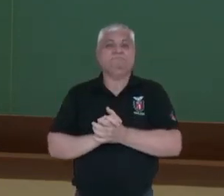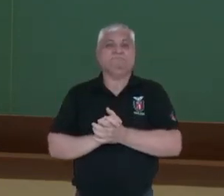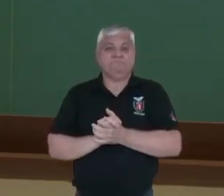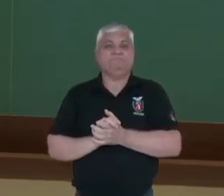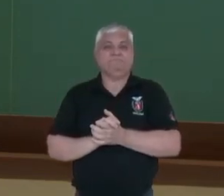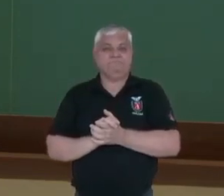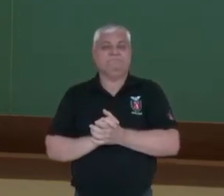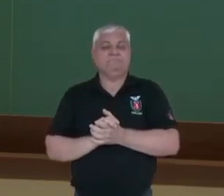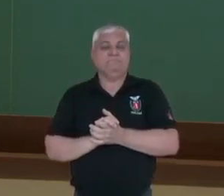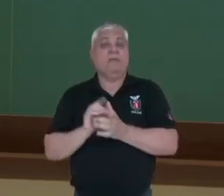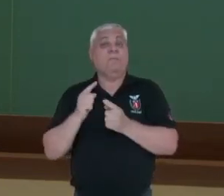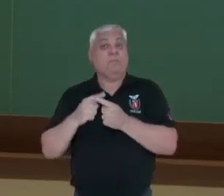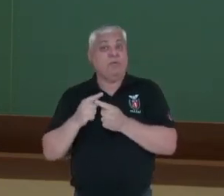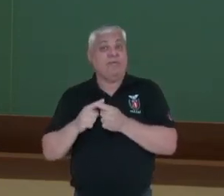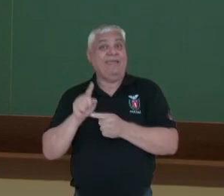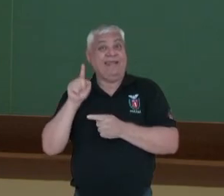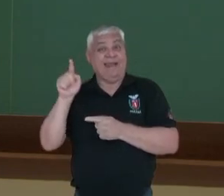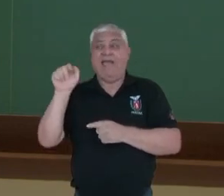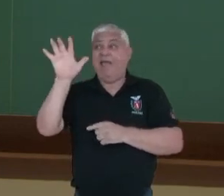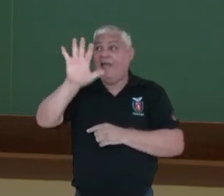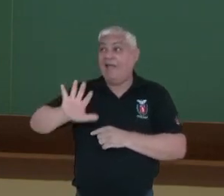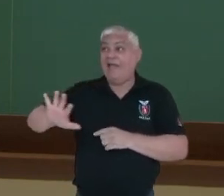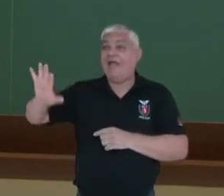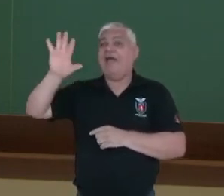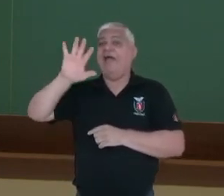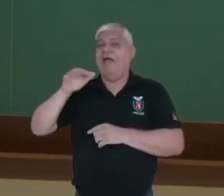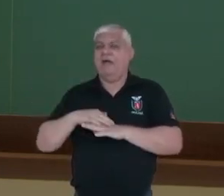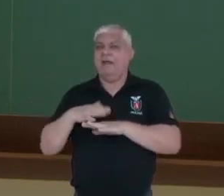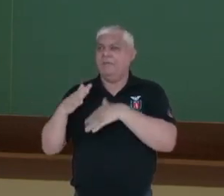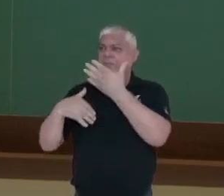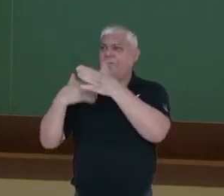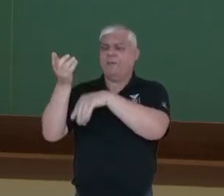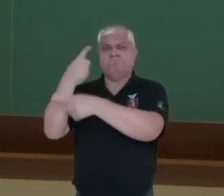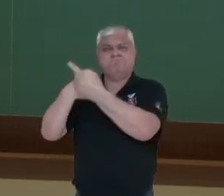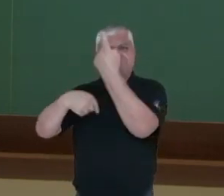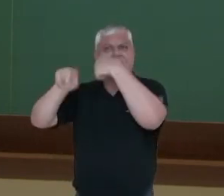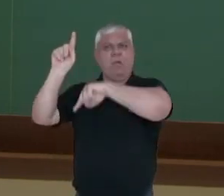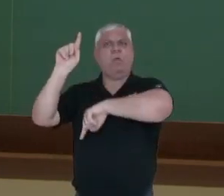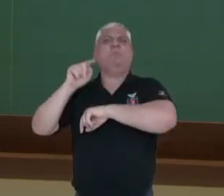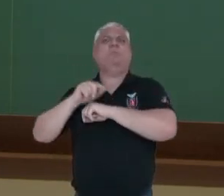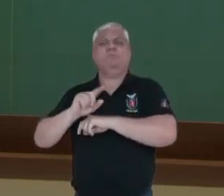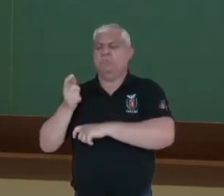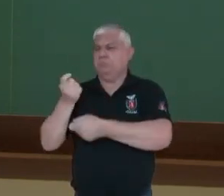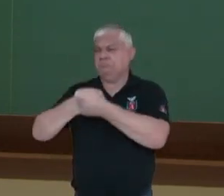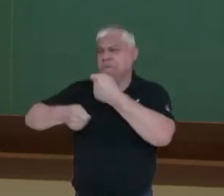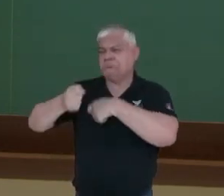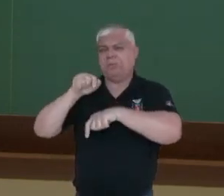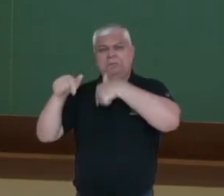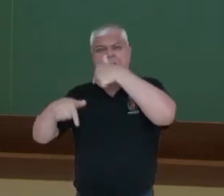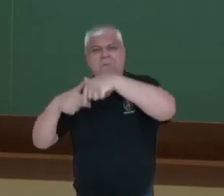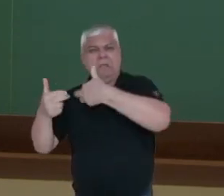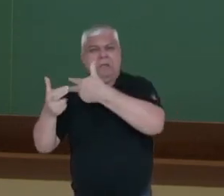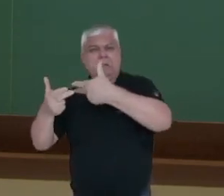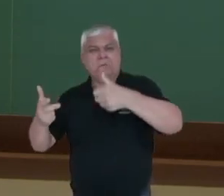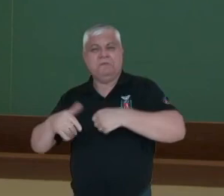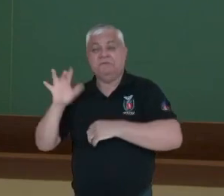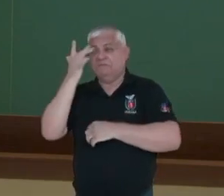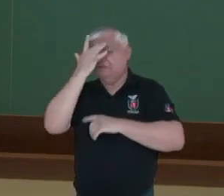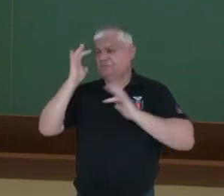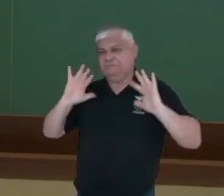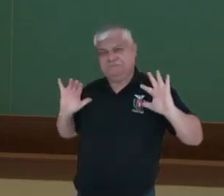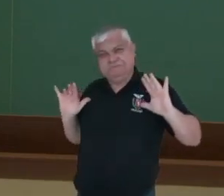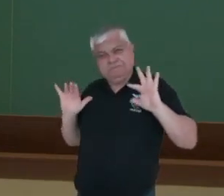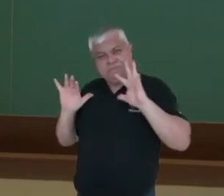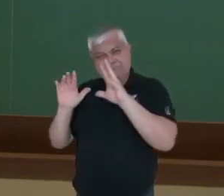concentração de população, áreas extremamente desenvolvidas economicamente, que vão atrair pessoas e aí ocupam